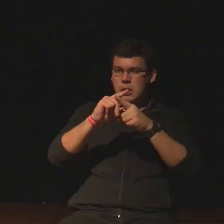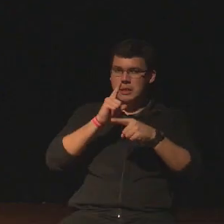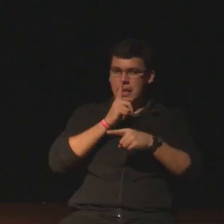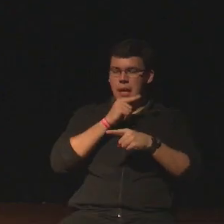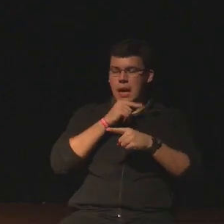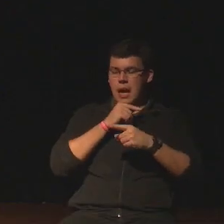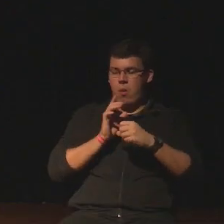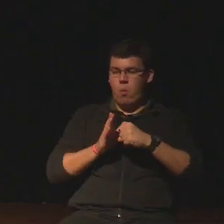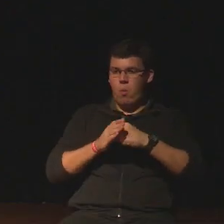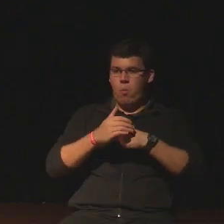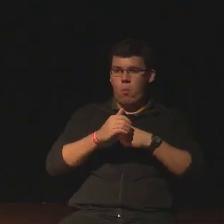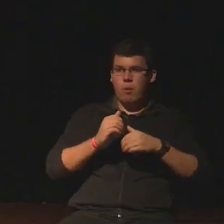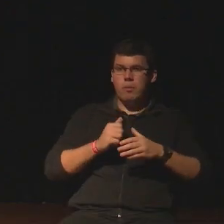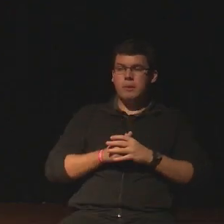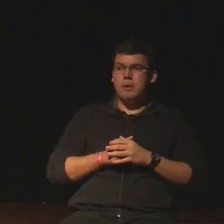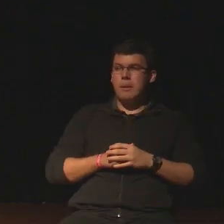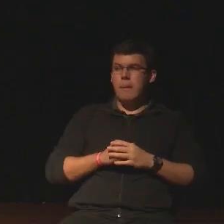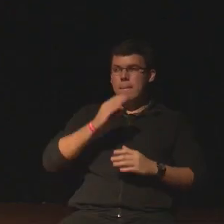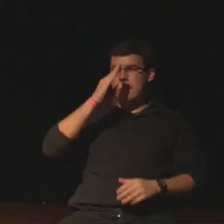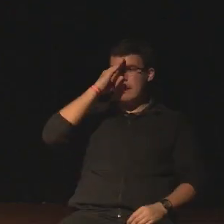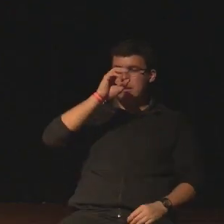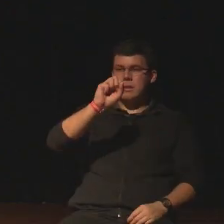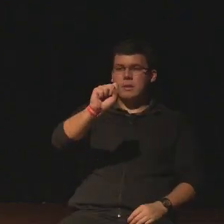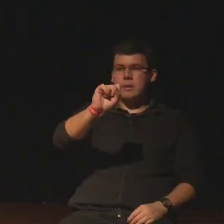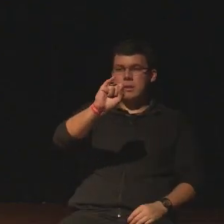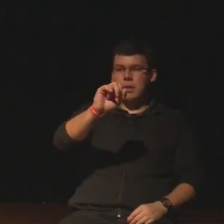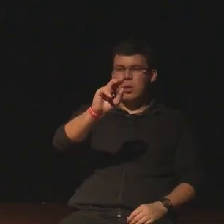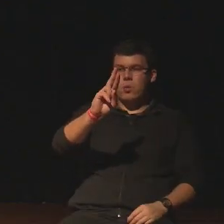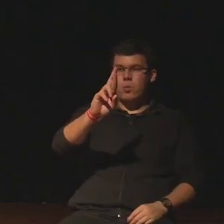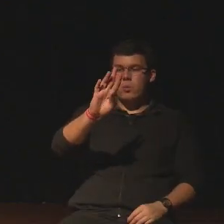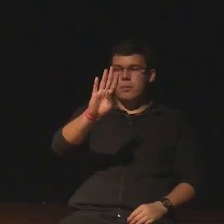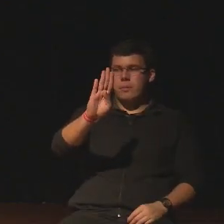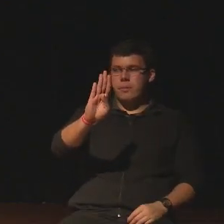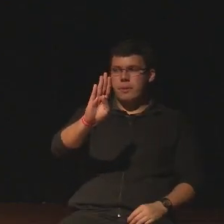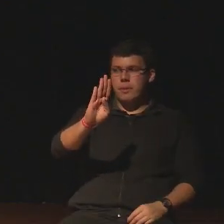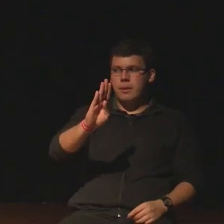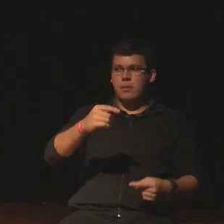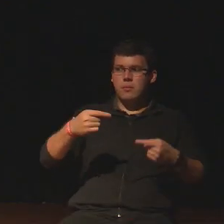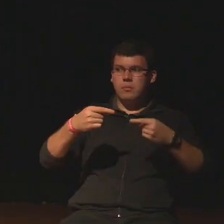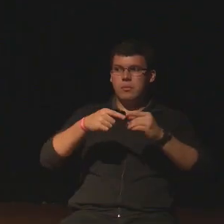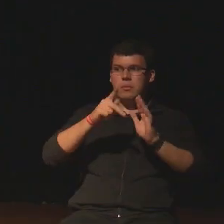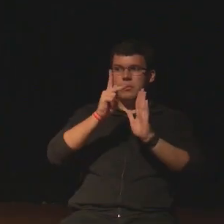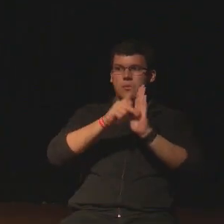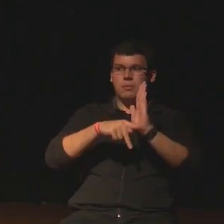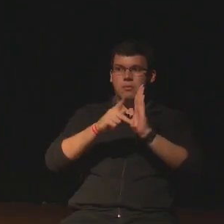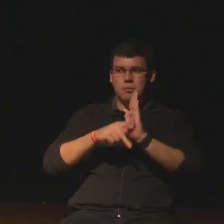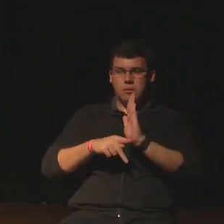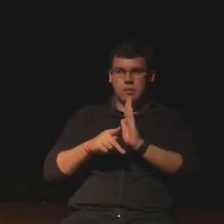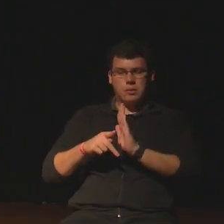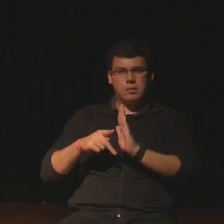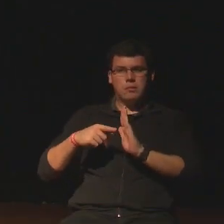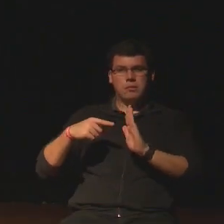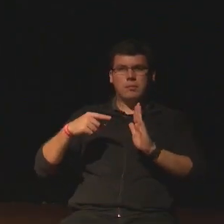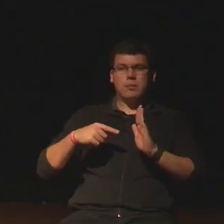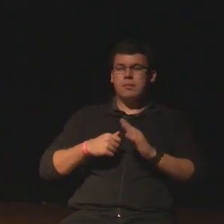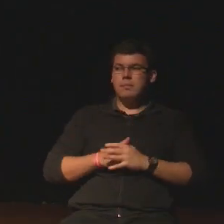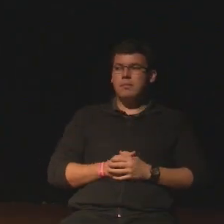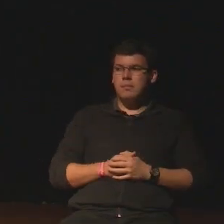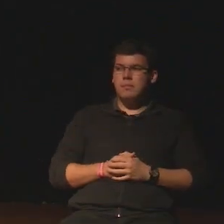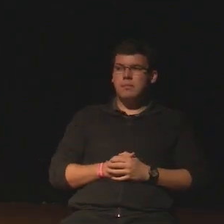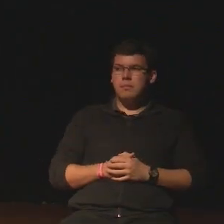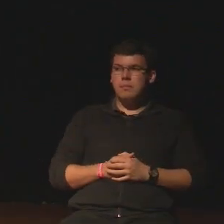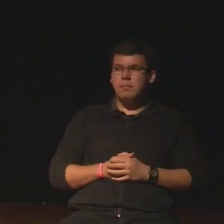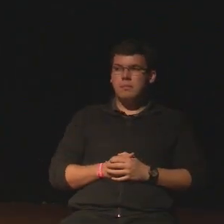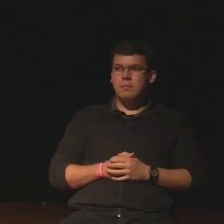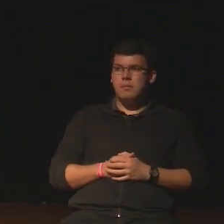atuado principalmente nesses casos. Inclusive, é um projeto previsto no âmbito do caderno de drenagem, o caderno